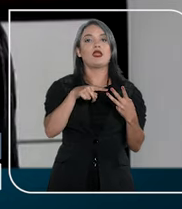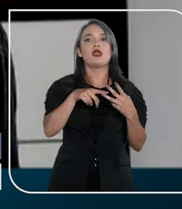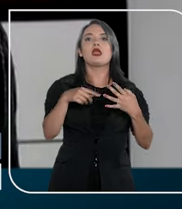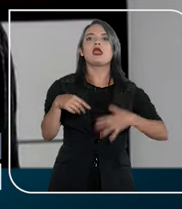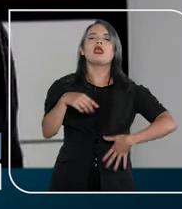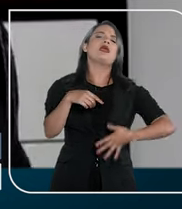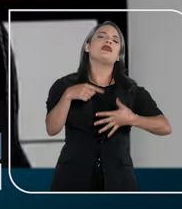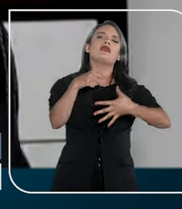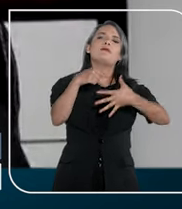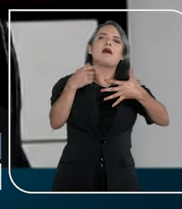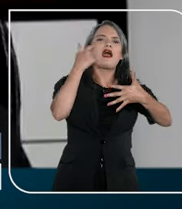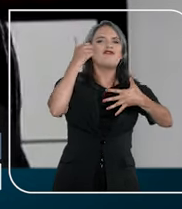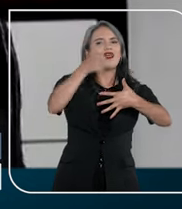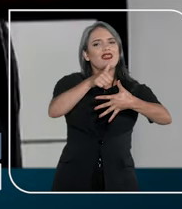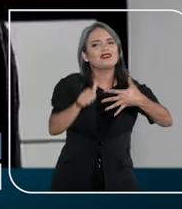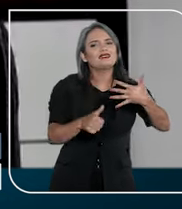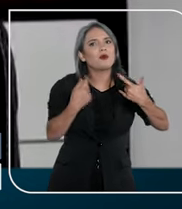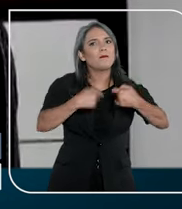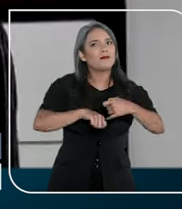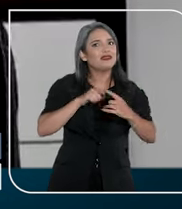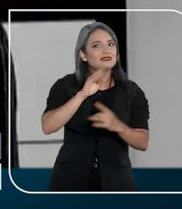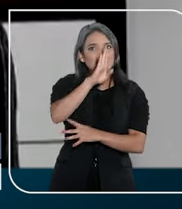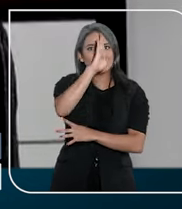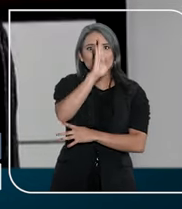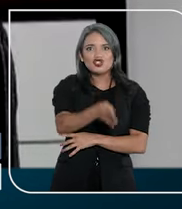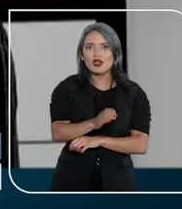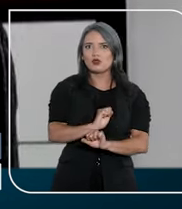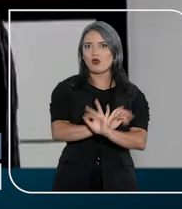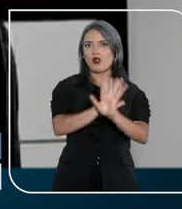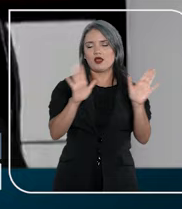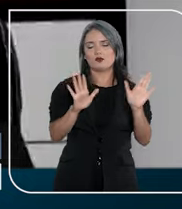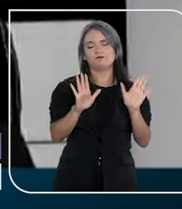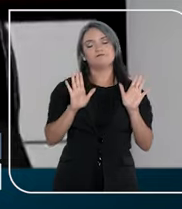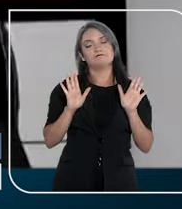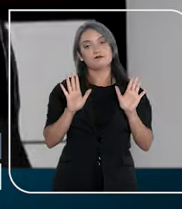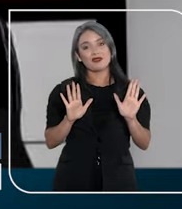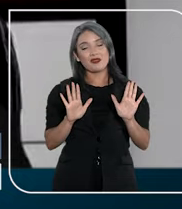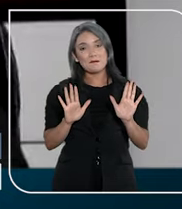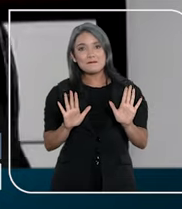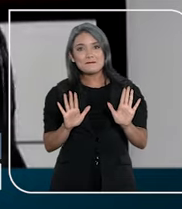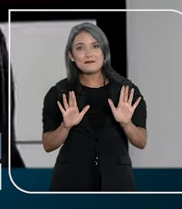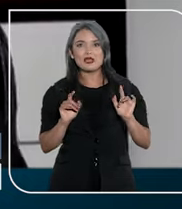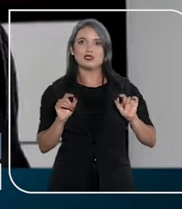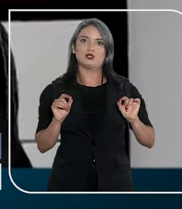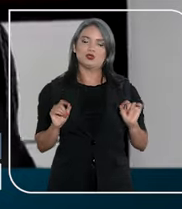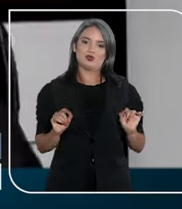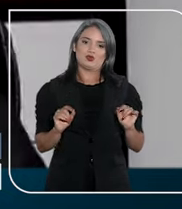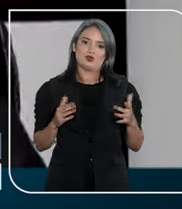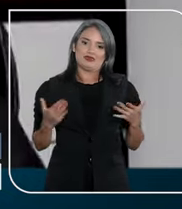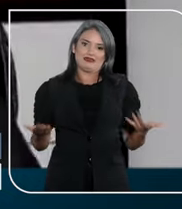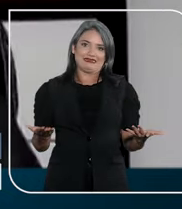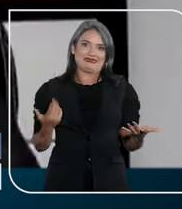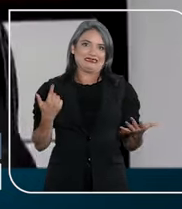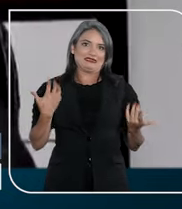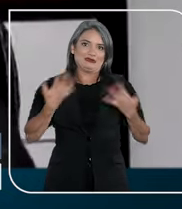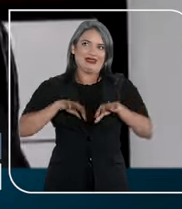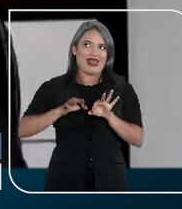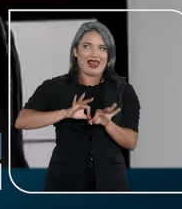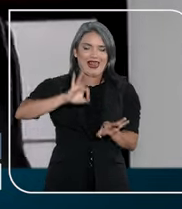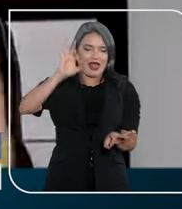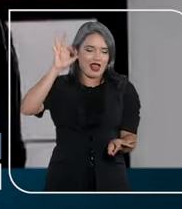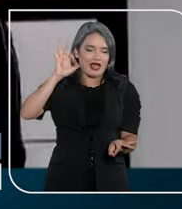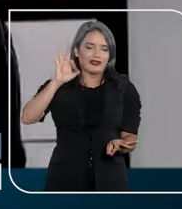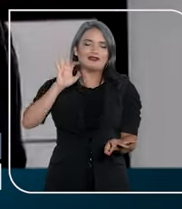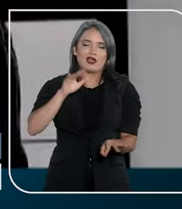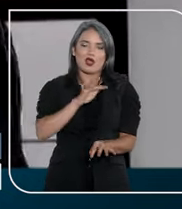critérios. Isso é o que nós temos atualmente na jurisprudência. Agora, sem querer me alongar, é porque eu sei que o professor Fábio